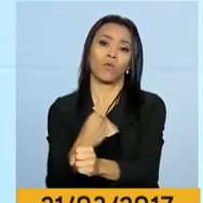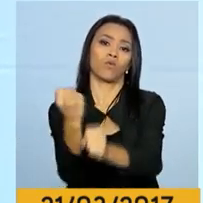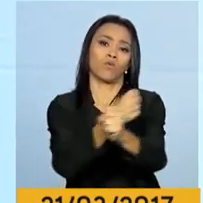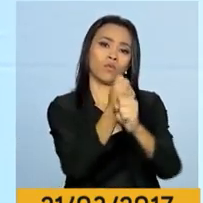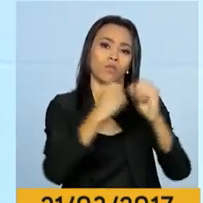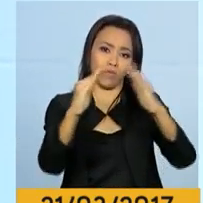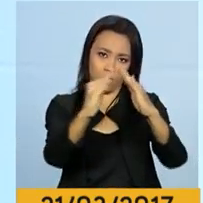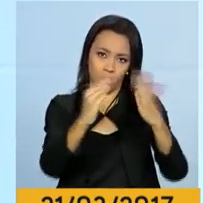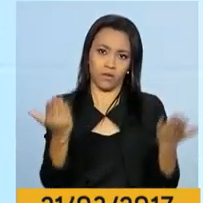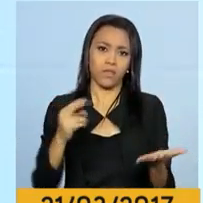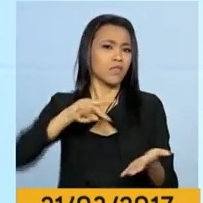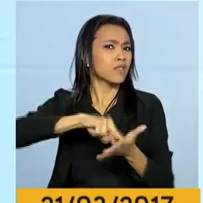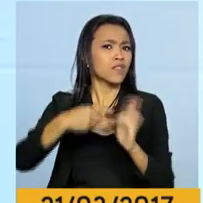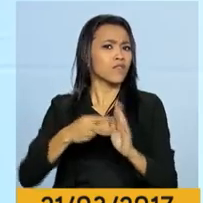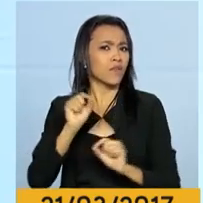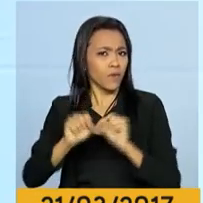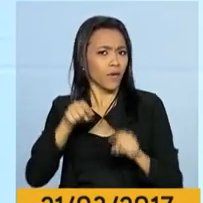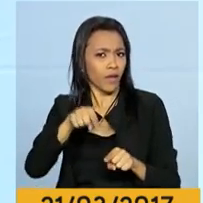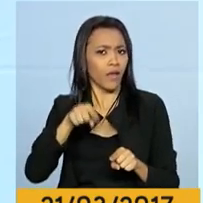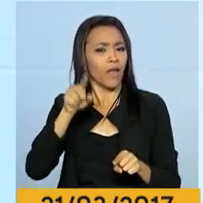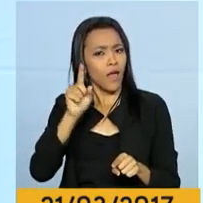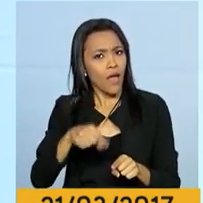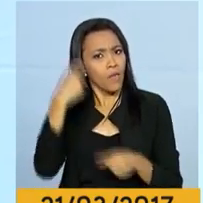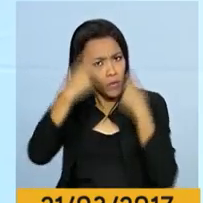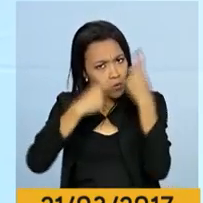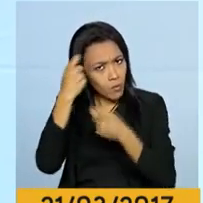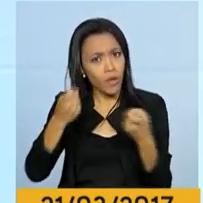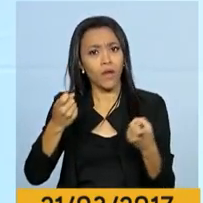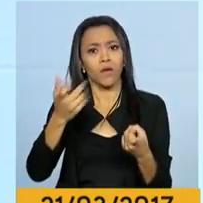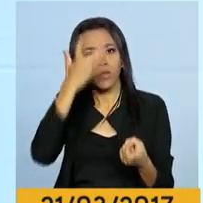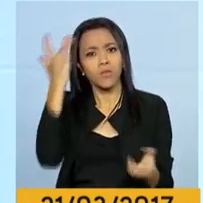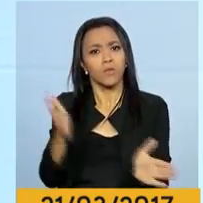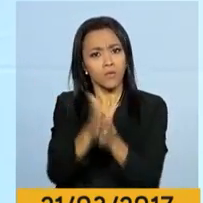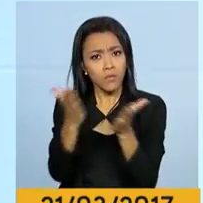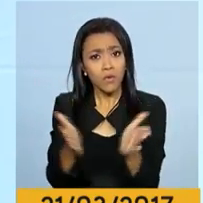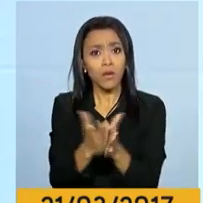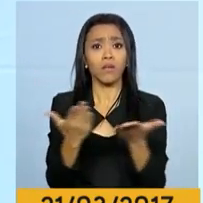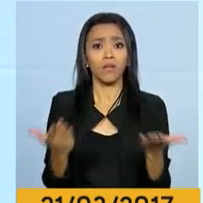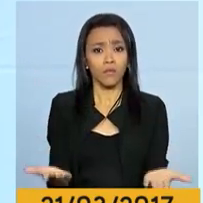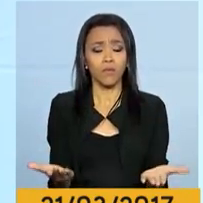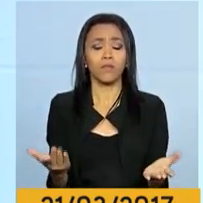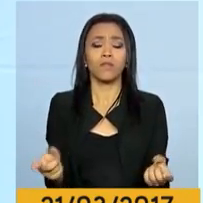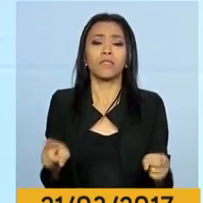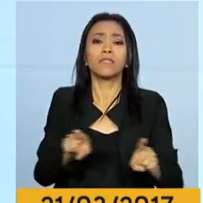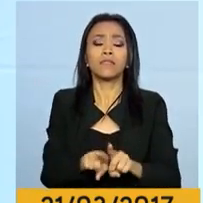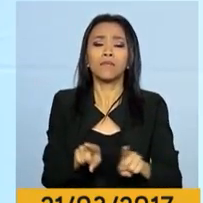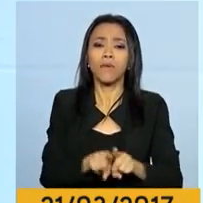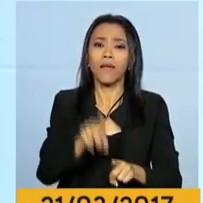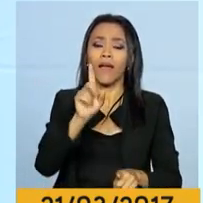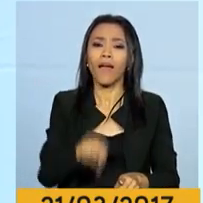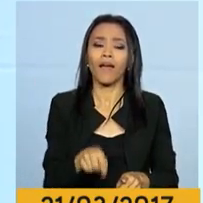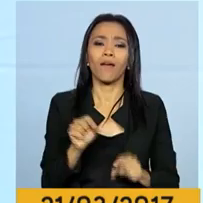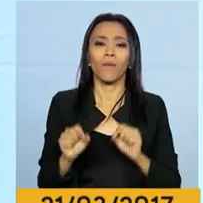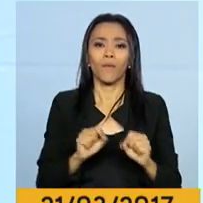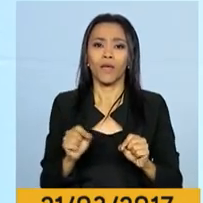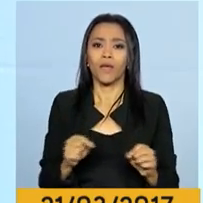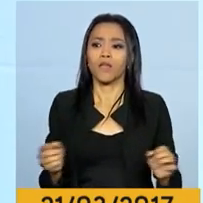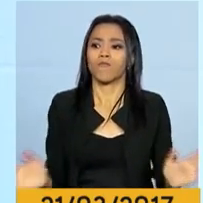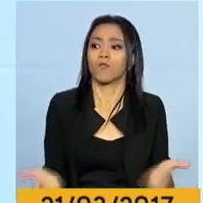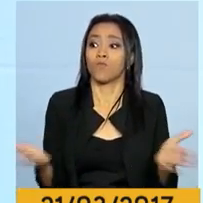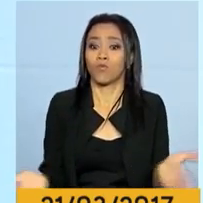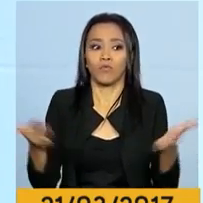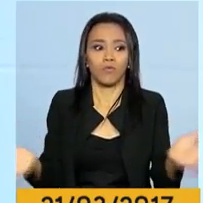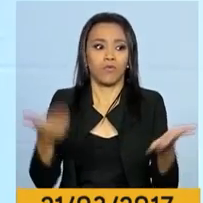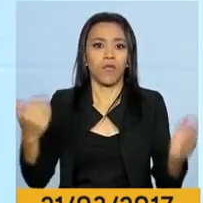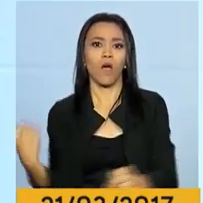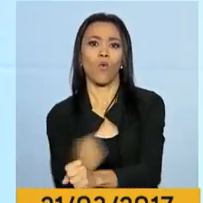habitacionais, o que significa preocupação com os mais vulneráveis, mas também uma forma de agilizar a construção civil,